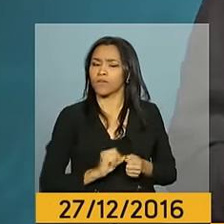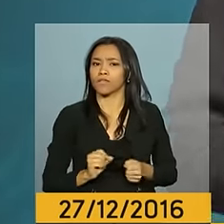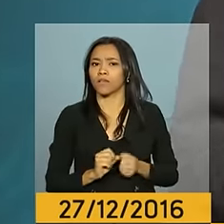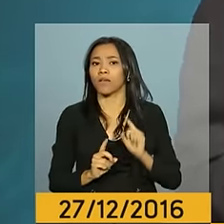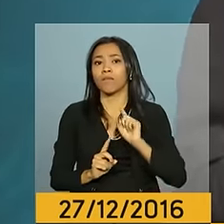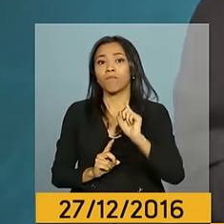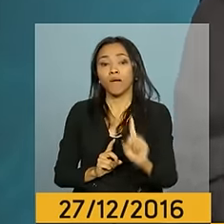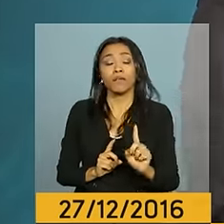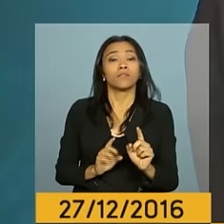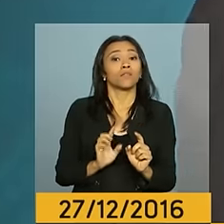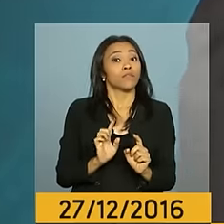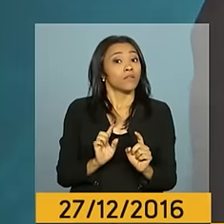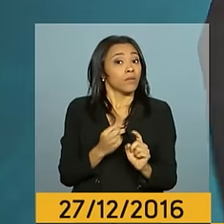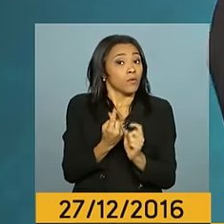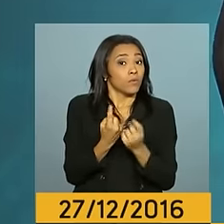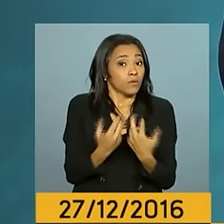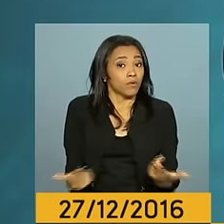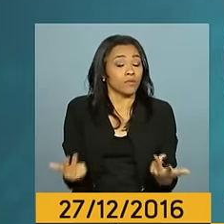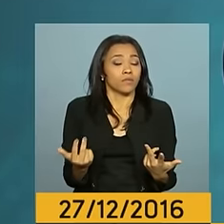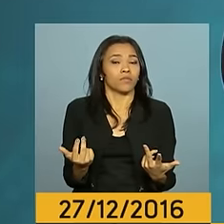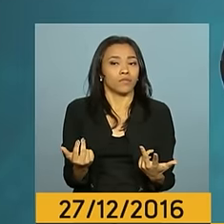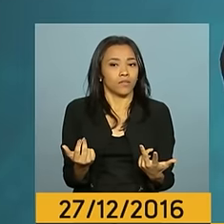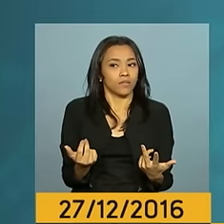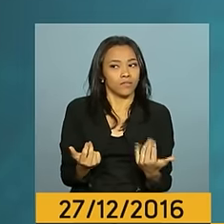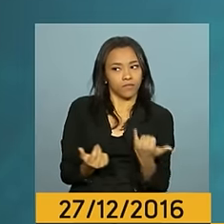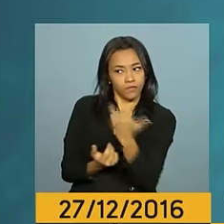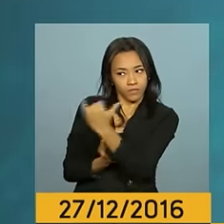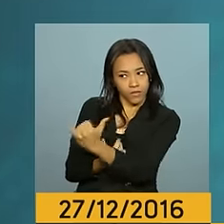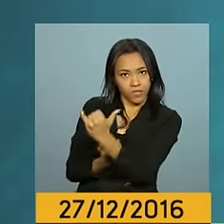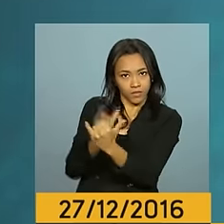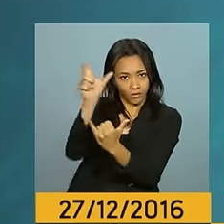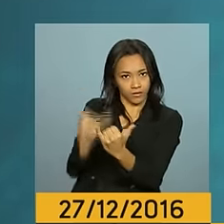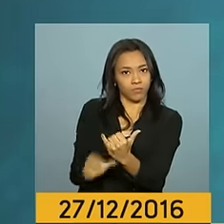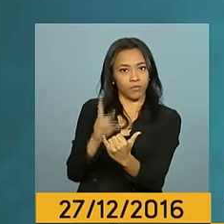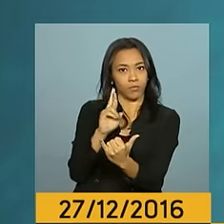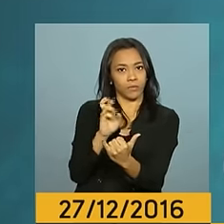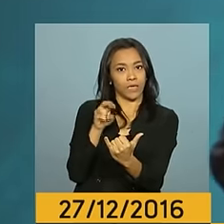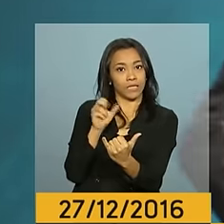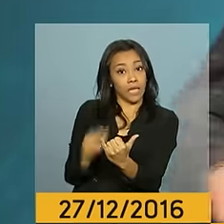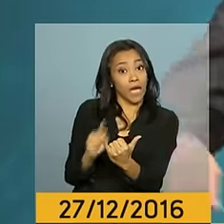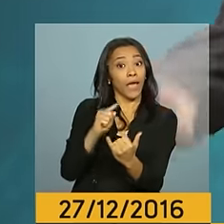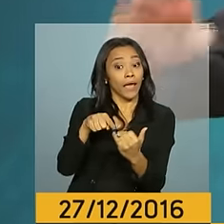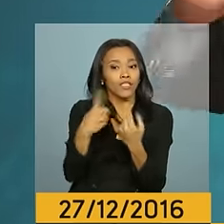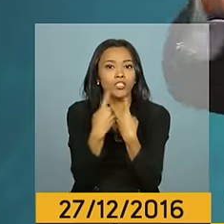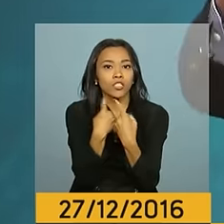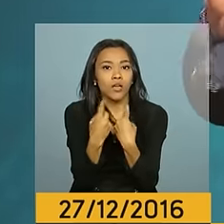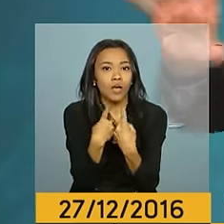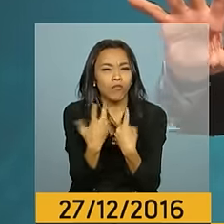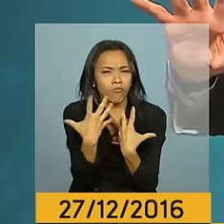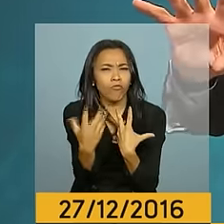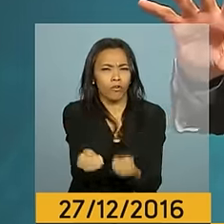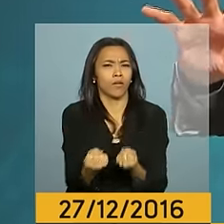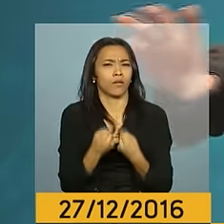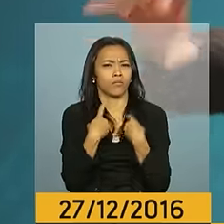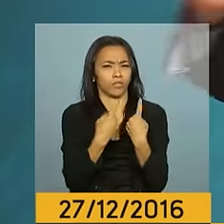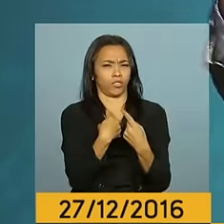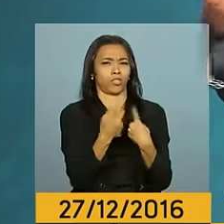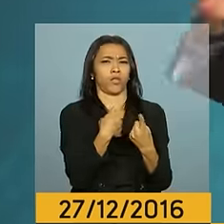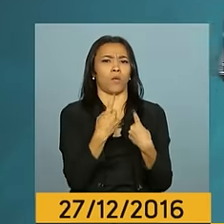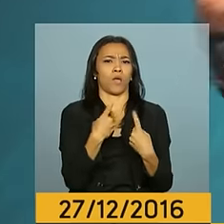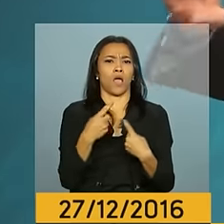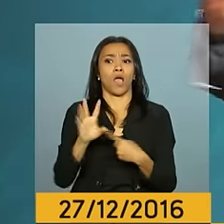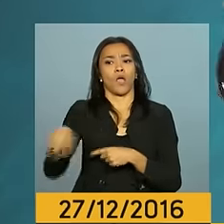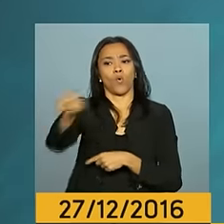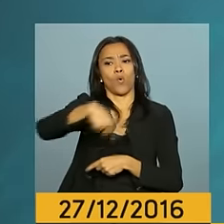dos nossos pressupostos eh presado Renan filho é exatamente o diálogo ele disse vamos dialogar com as